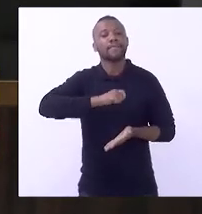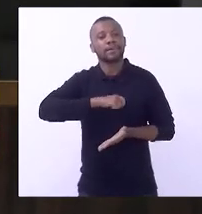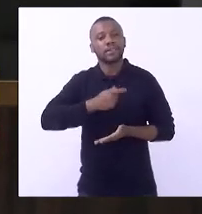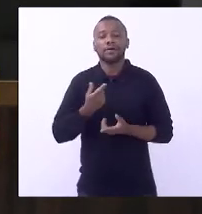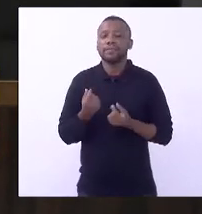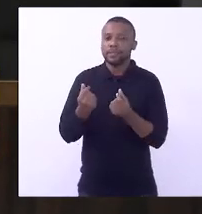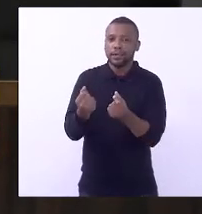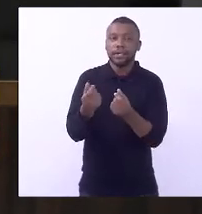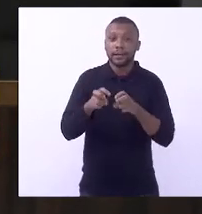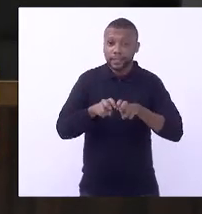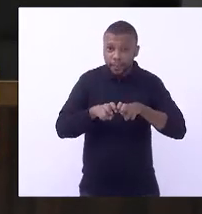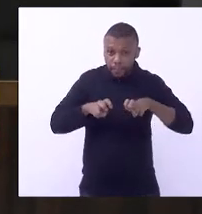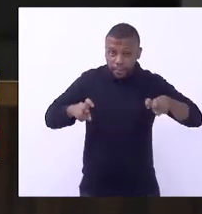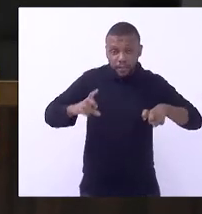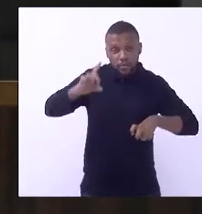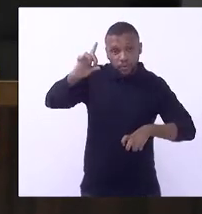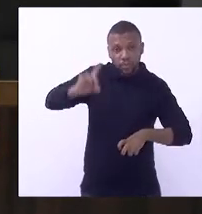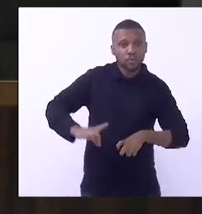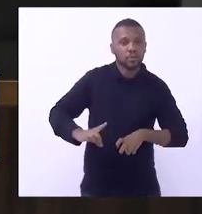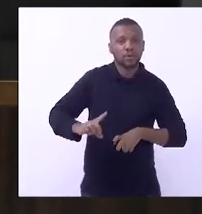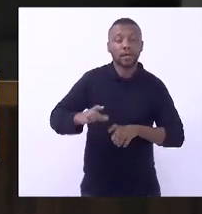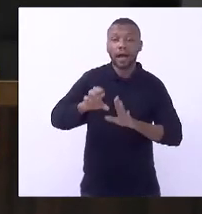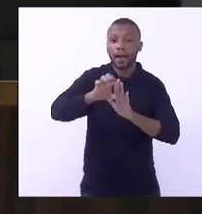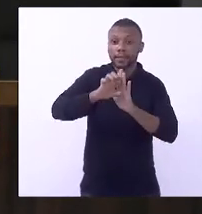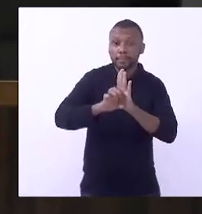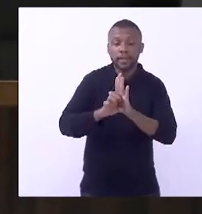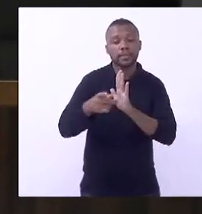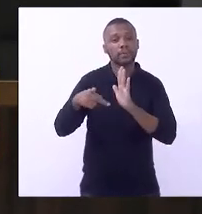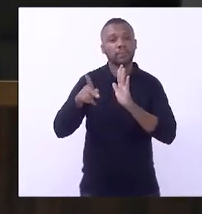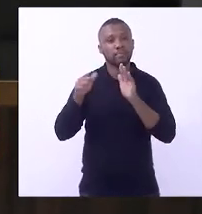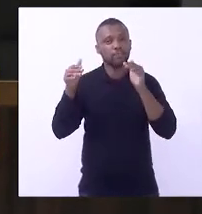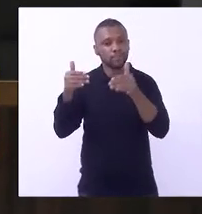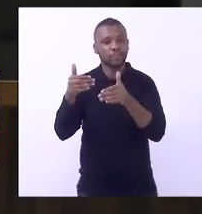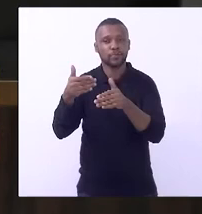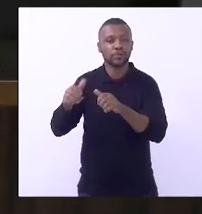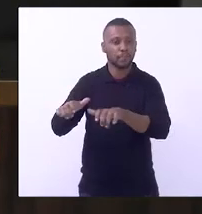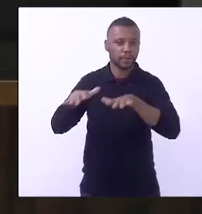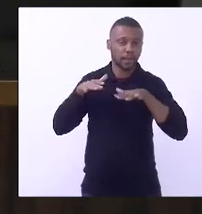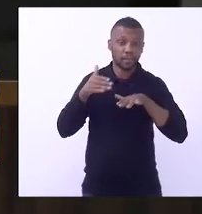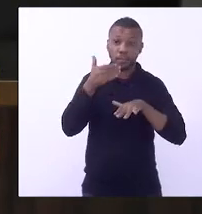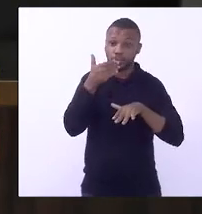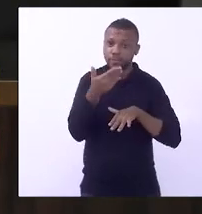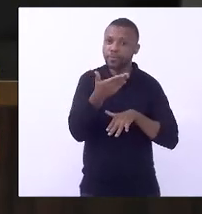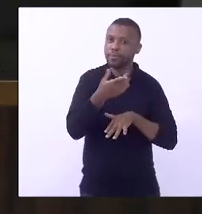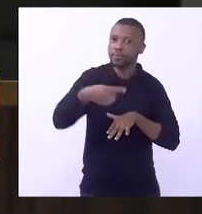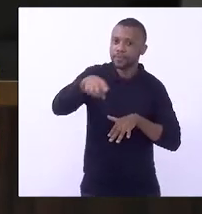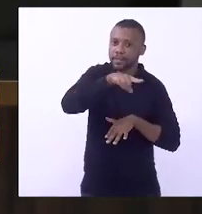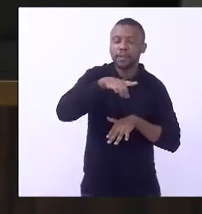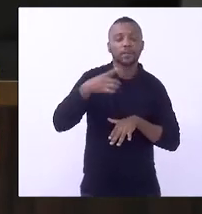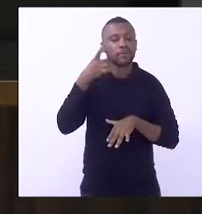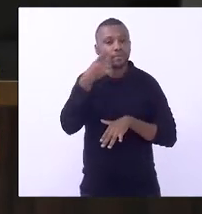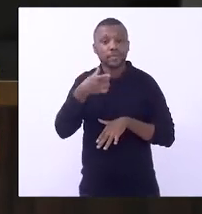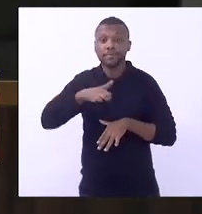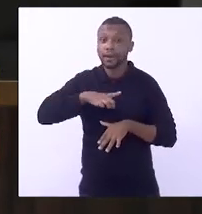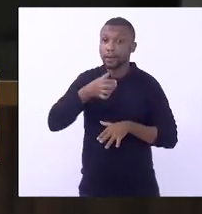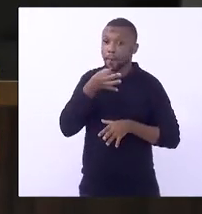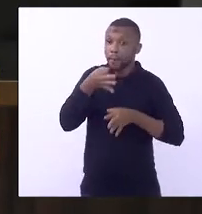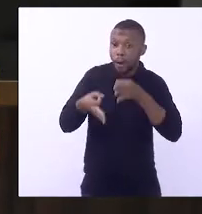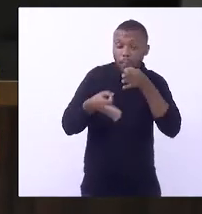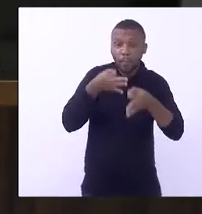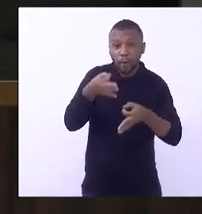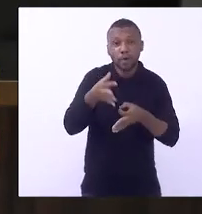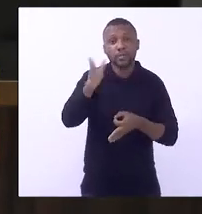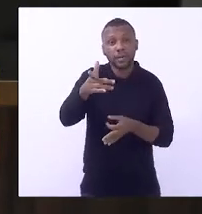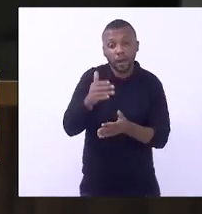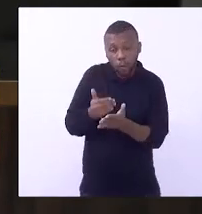Controle, da mesa diretora, as emendas de plenário. Pediria aos senhores parlamentares que vão emitir parecer, pudessem ficar